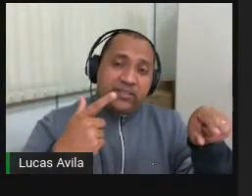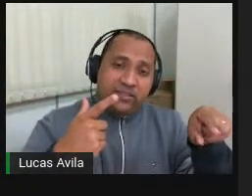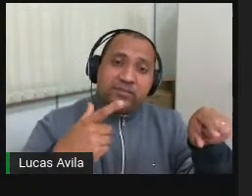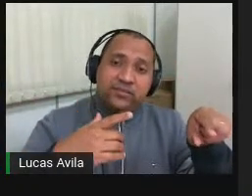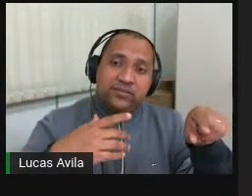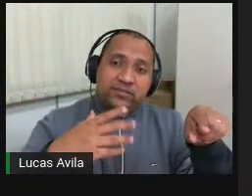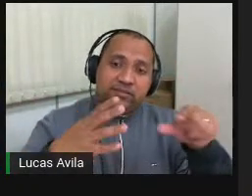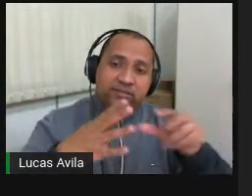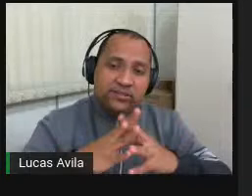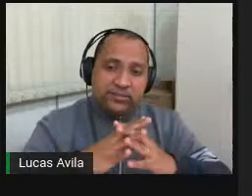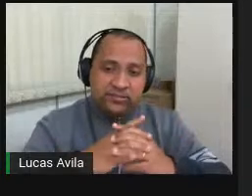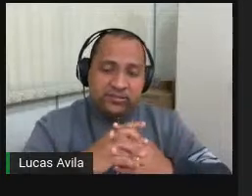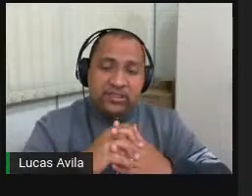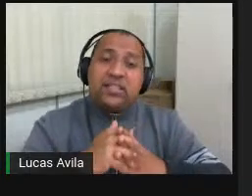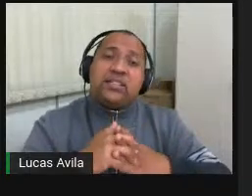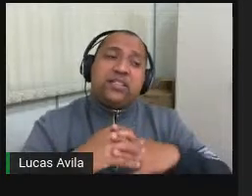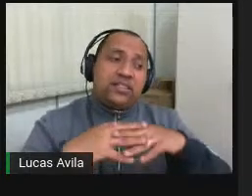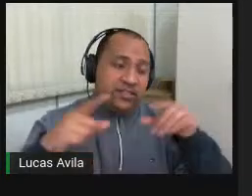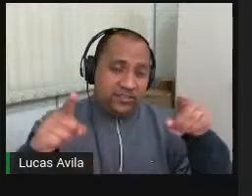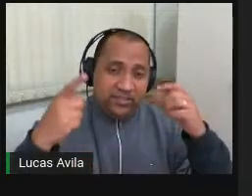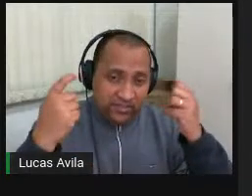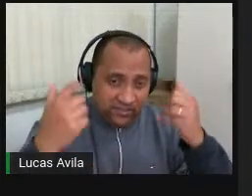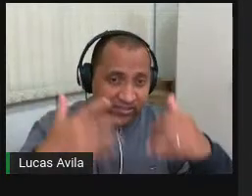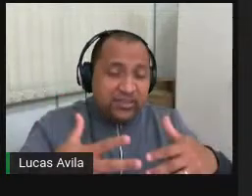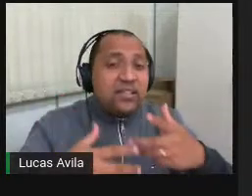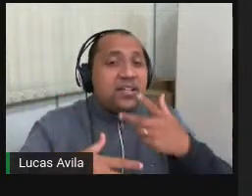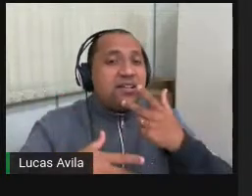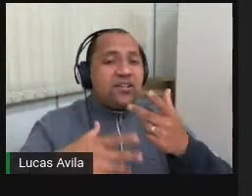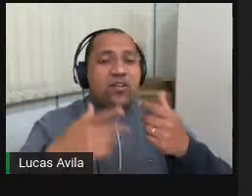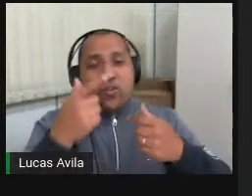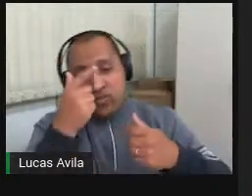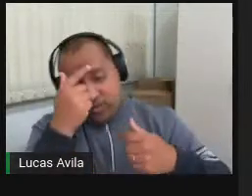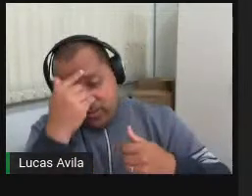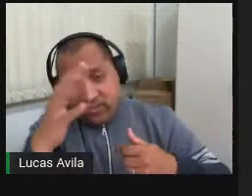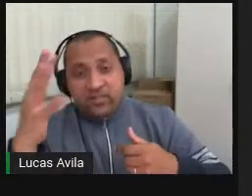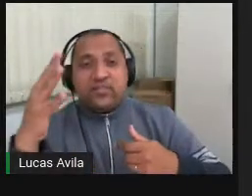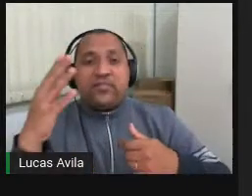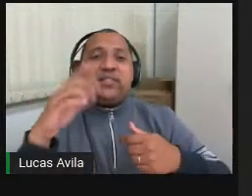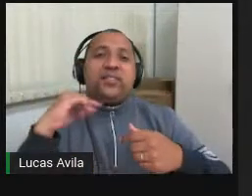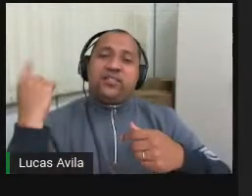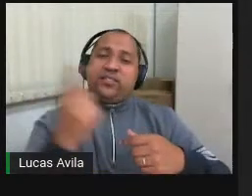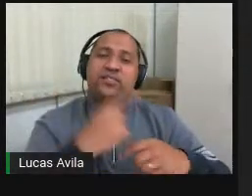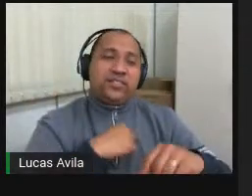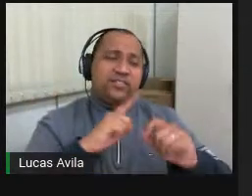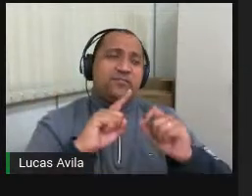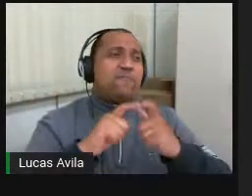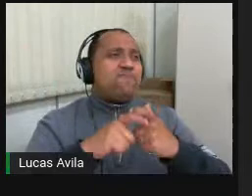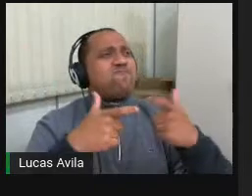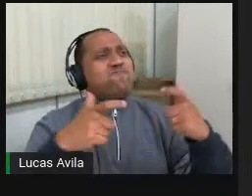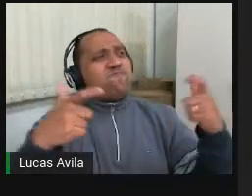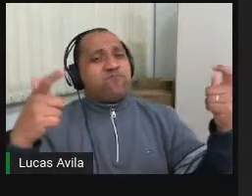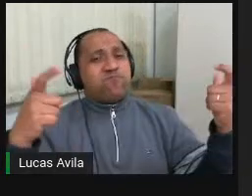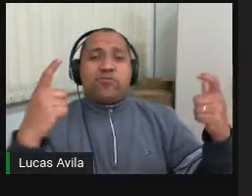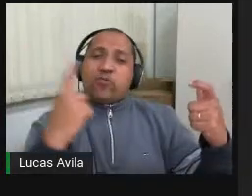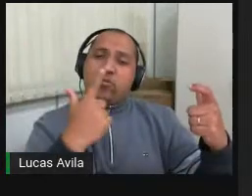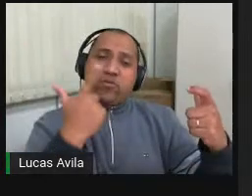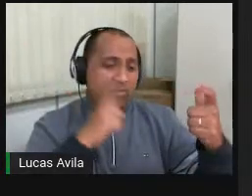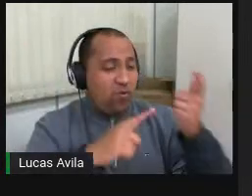a falada Unipampa, que na sua grandiosidade que é e que